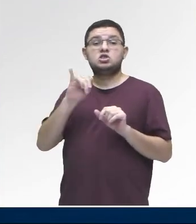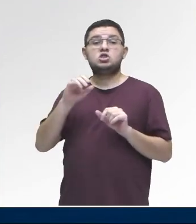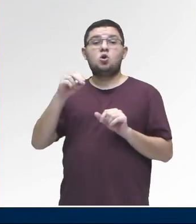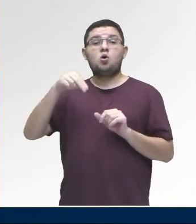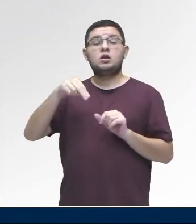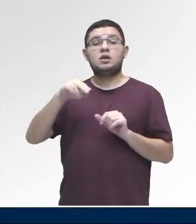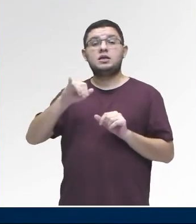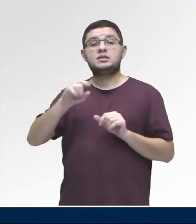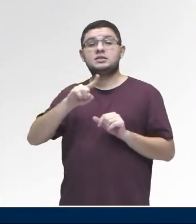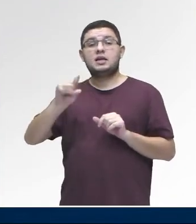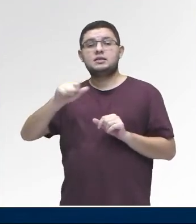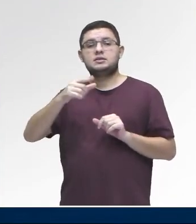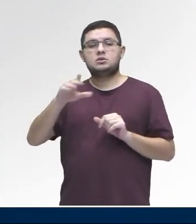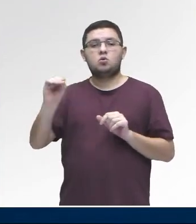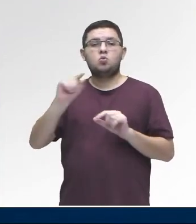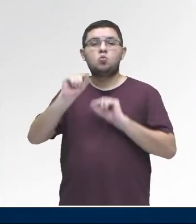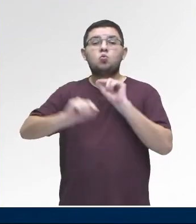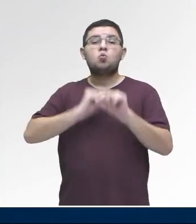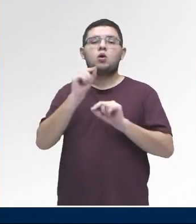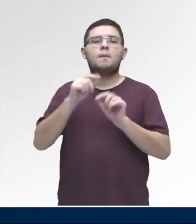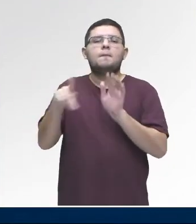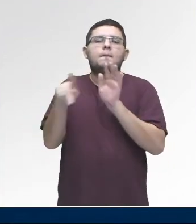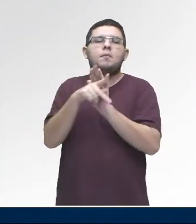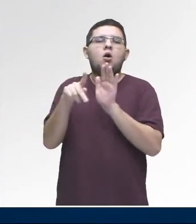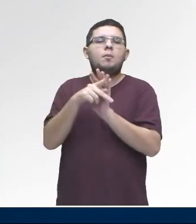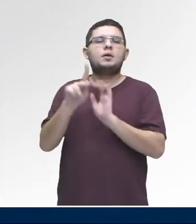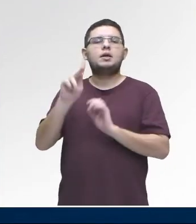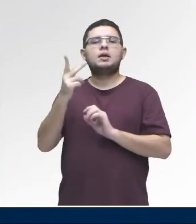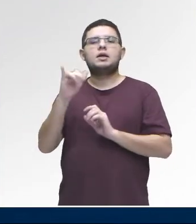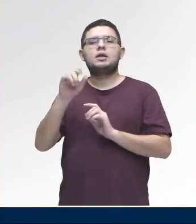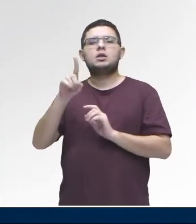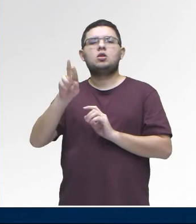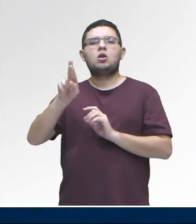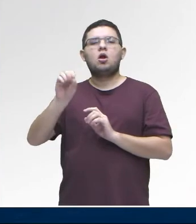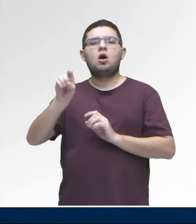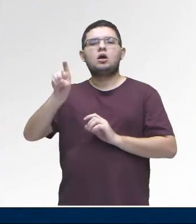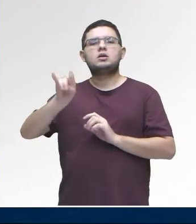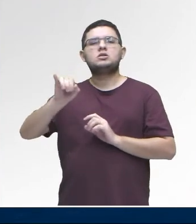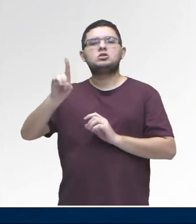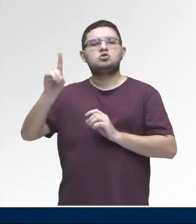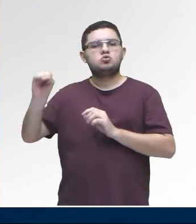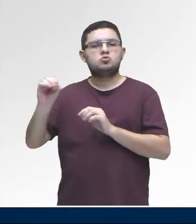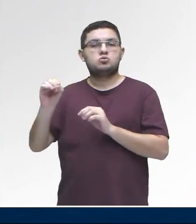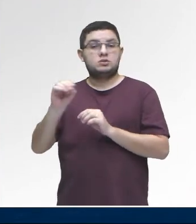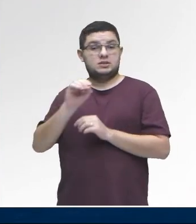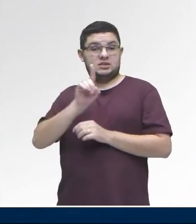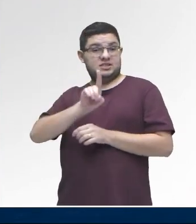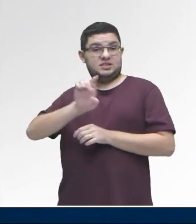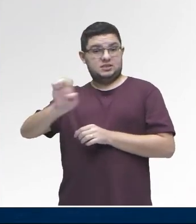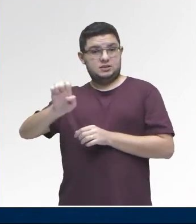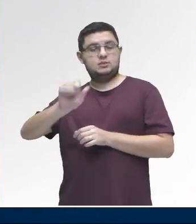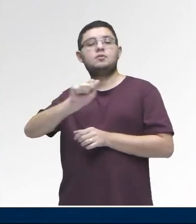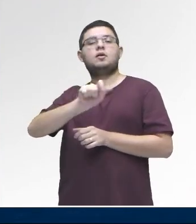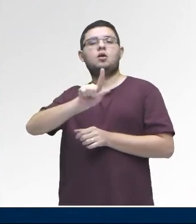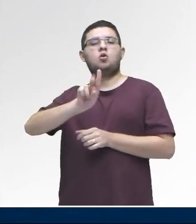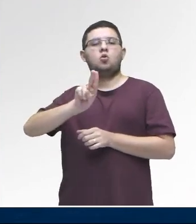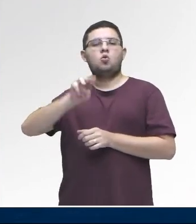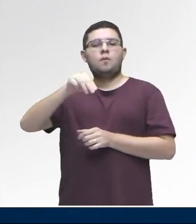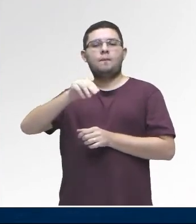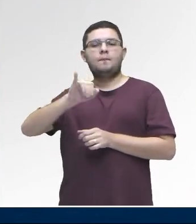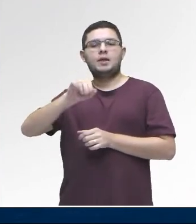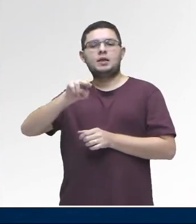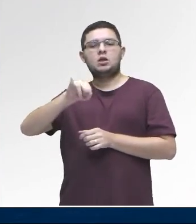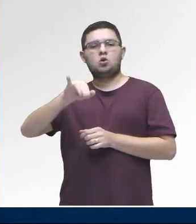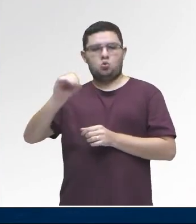bom? Então, observem aí a equação de ionização do hidróxido de alumínio. Na verdade, não